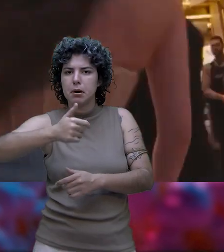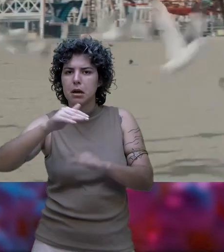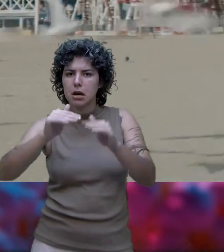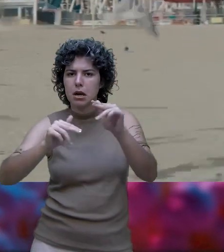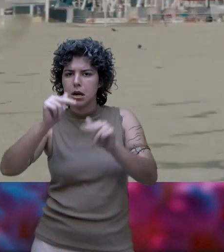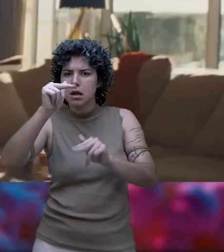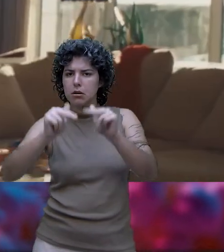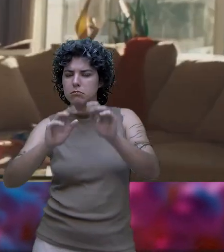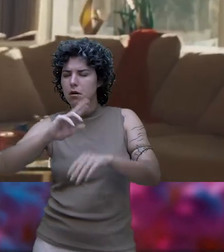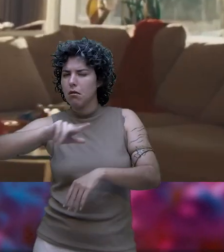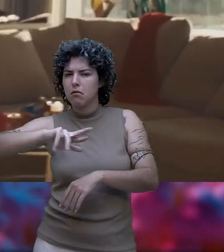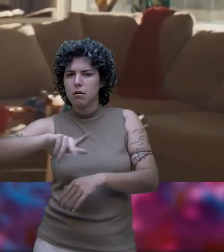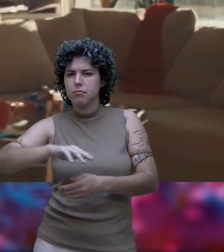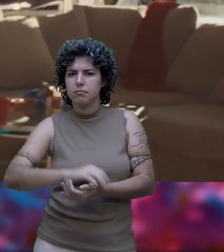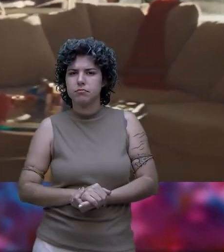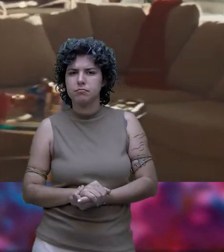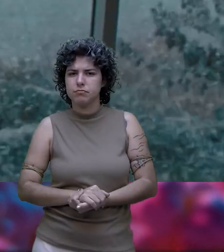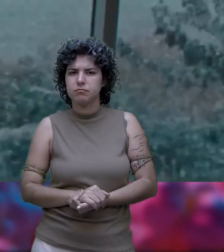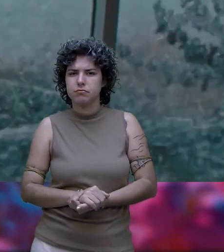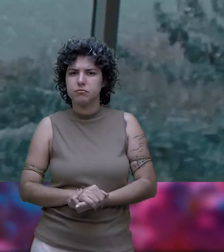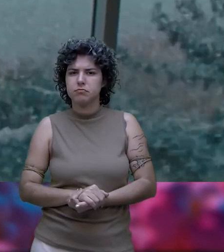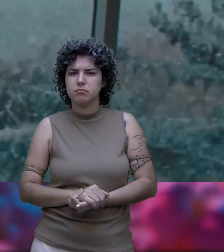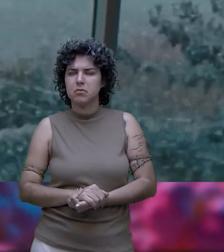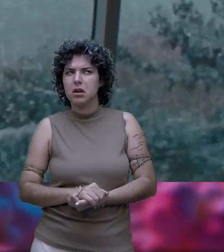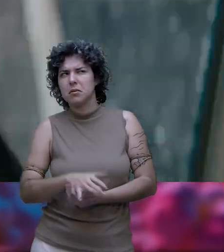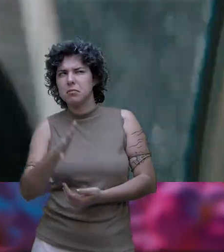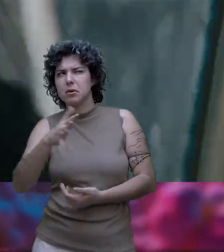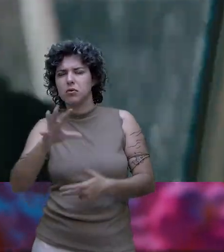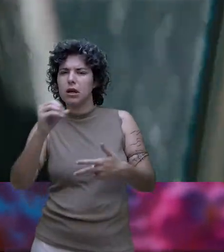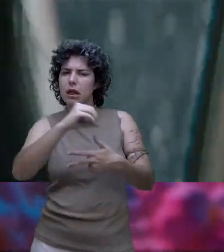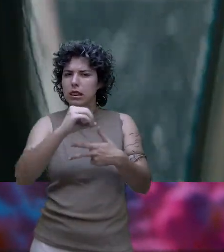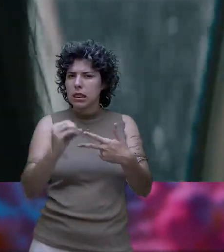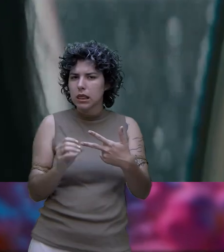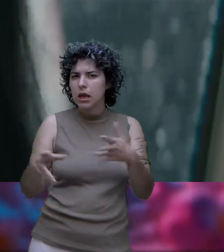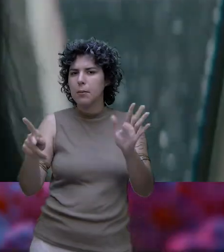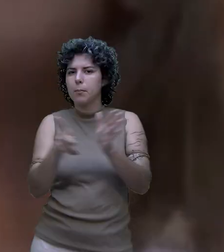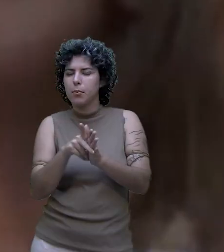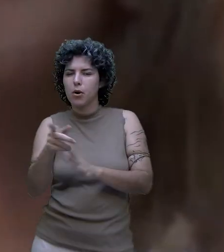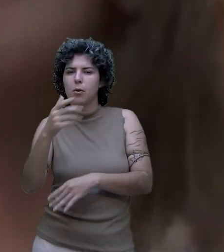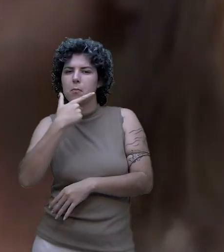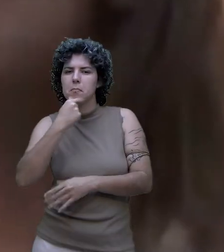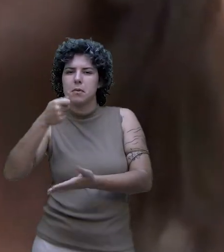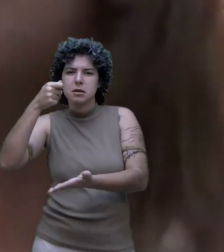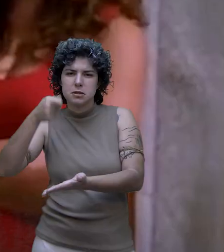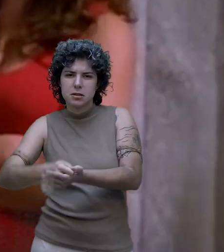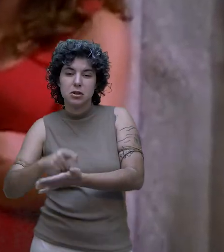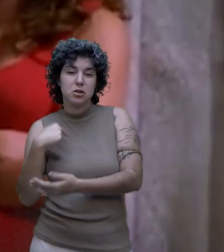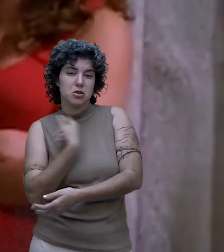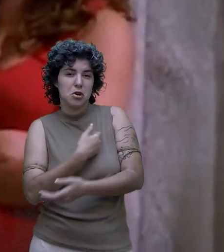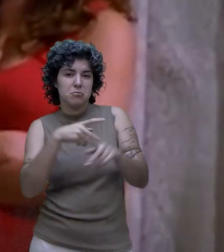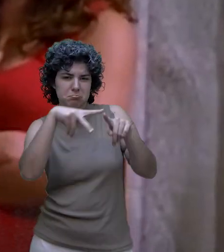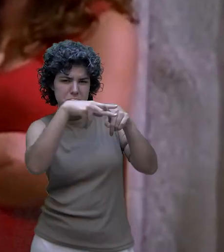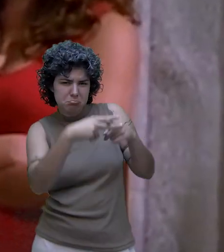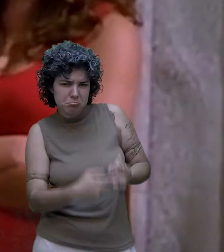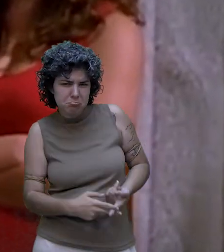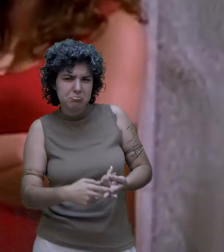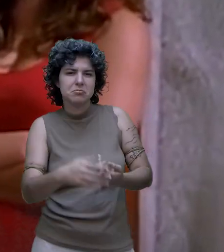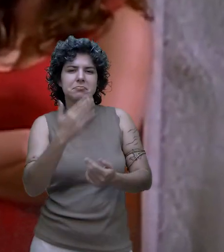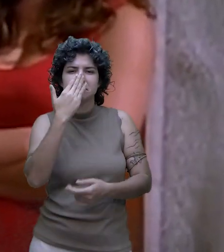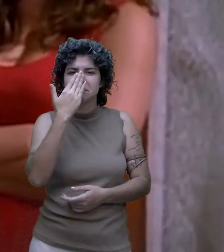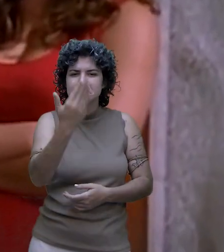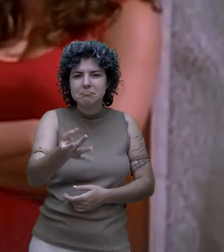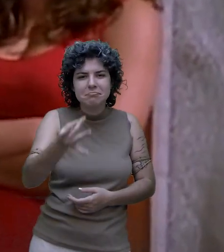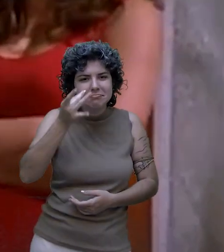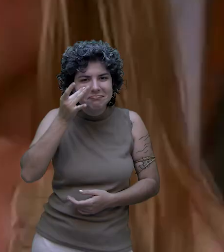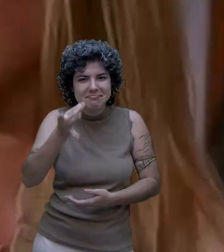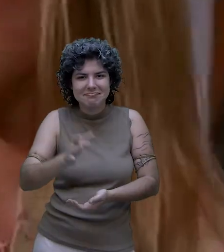É tipo um Enem do machismo. E a gente vai corrigir as provas ao vivo. Nossa! Pegue a pipoca e um